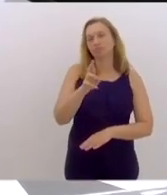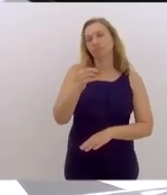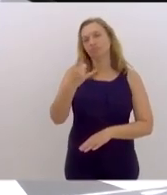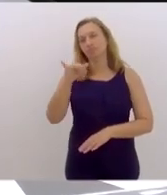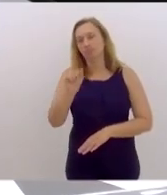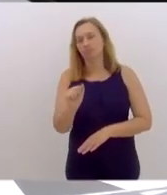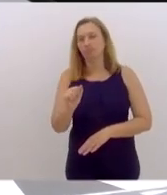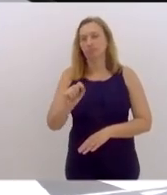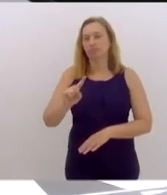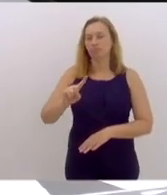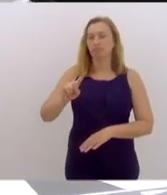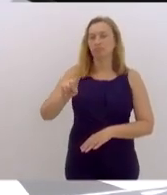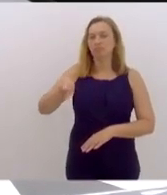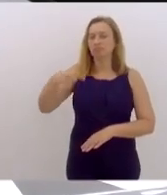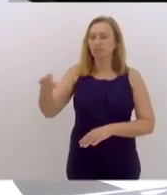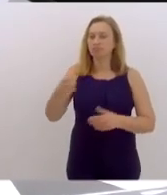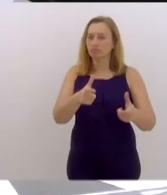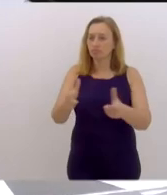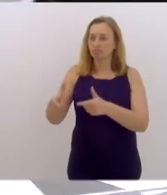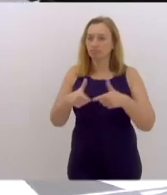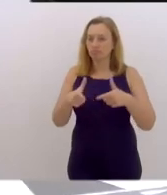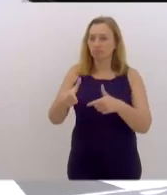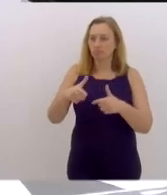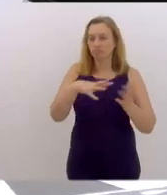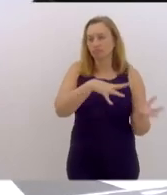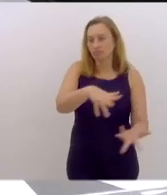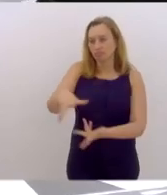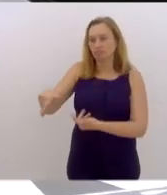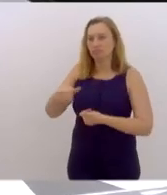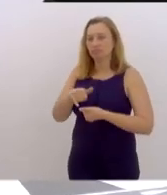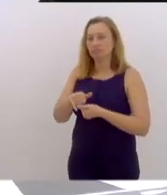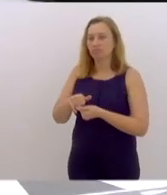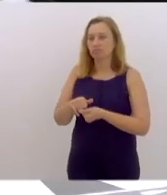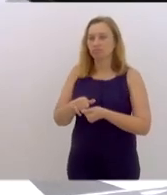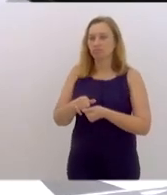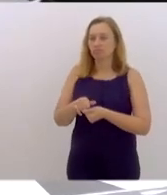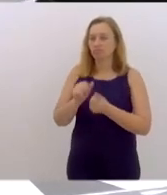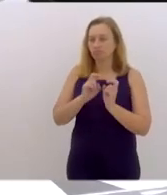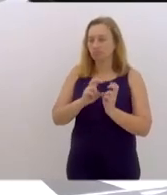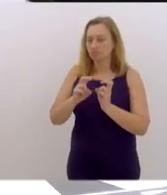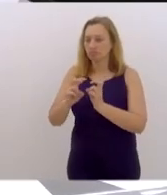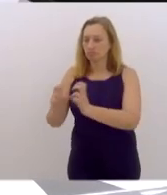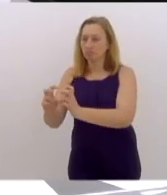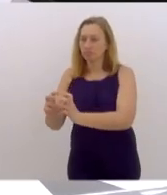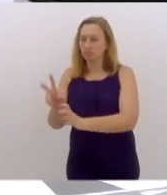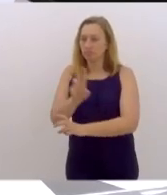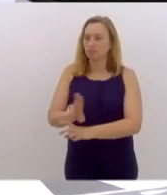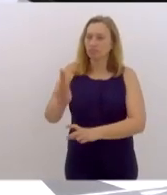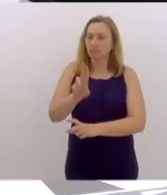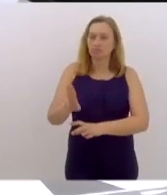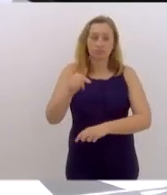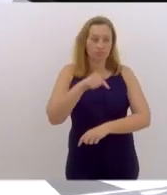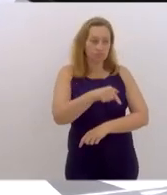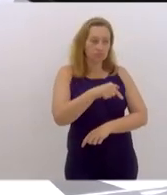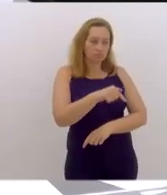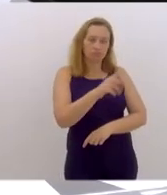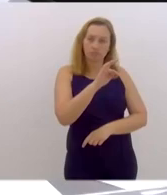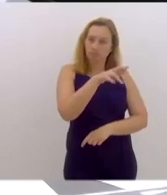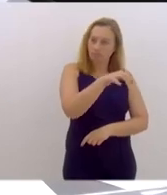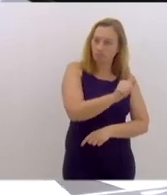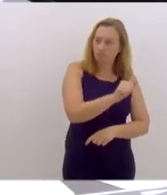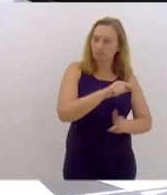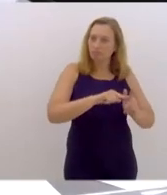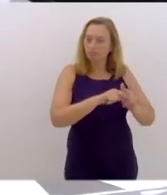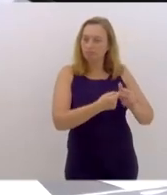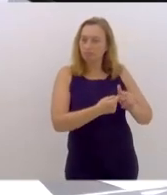etc se contava país com Trilhos nós aqui abrimos estradas cuja necessidade de